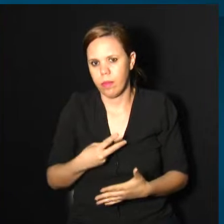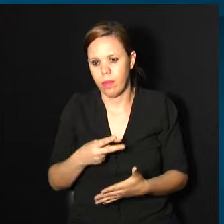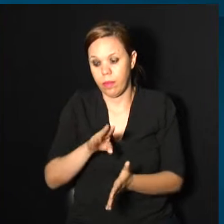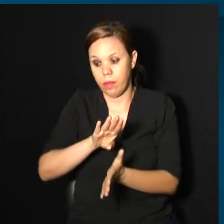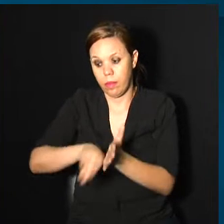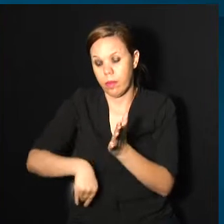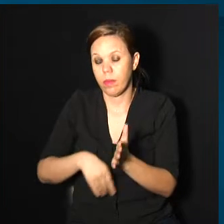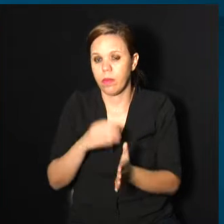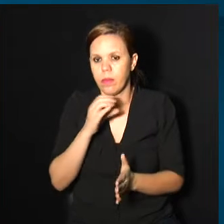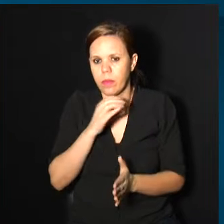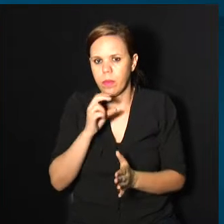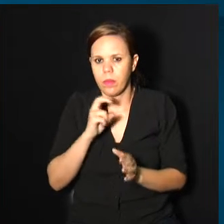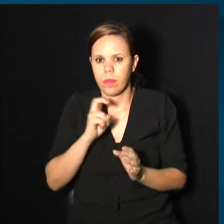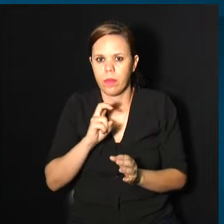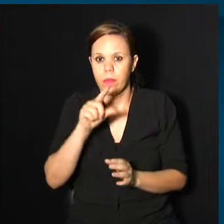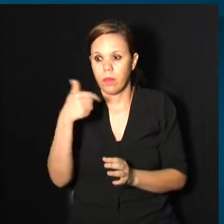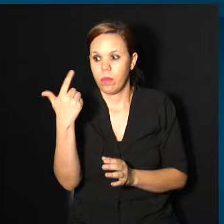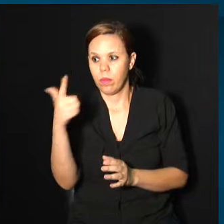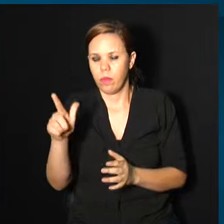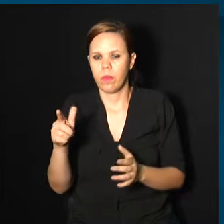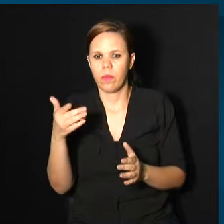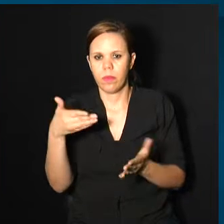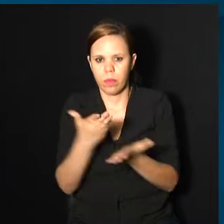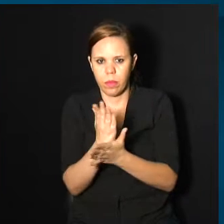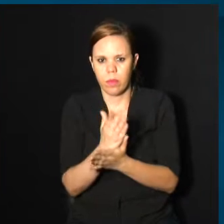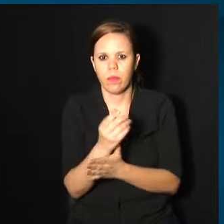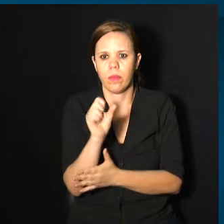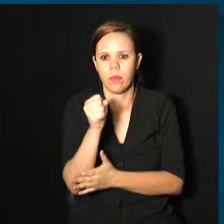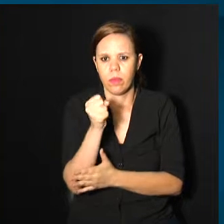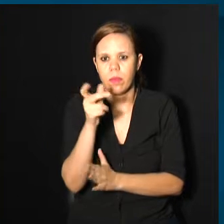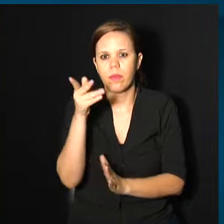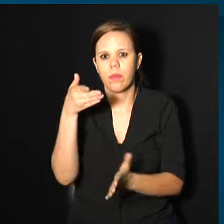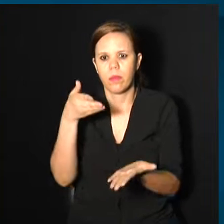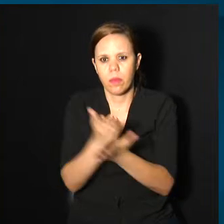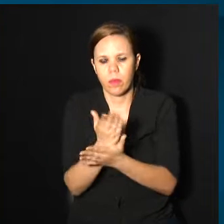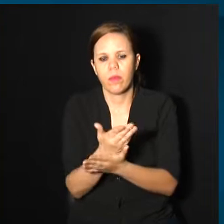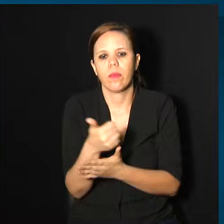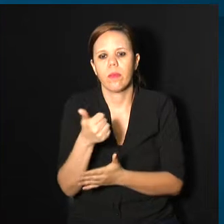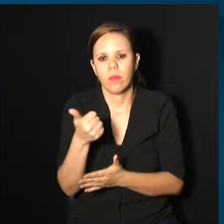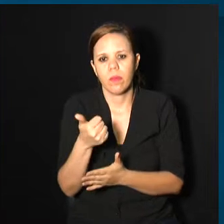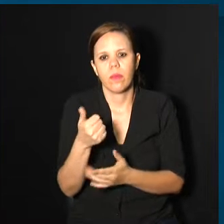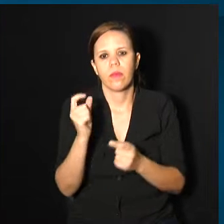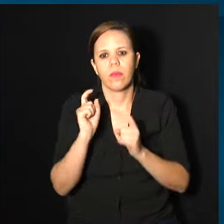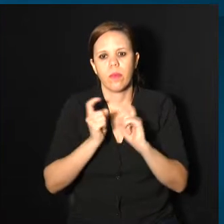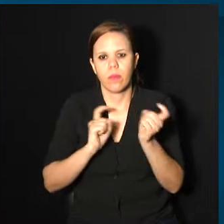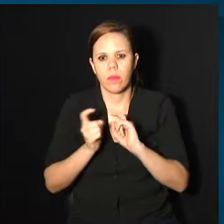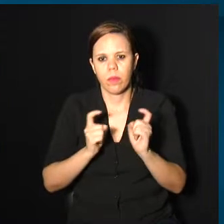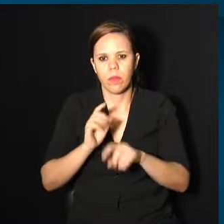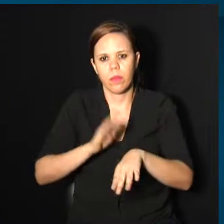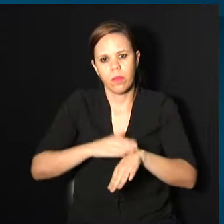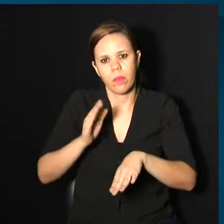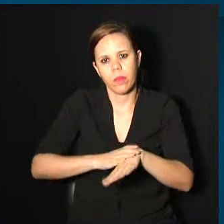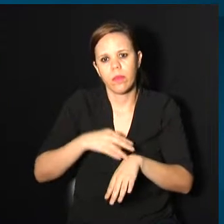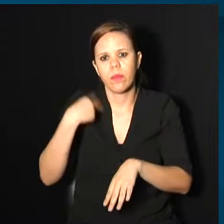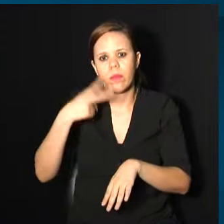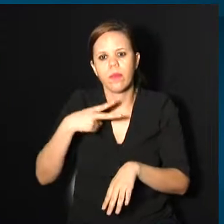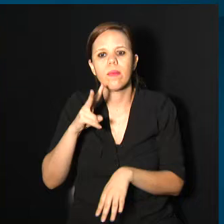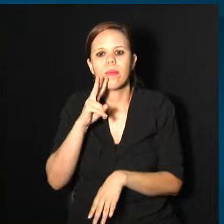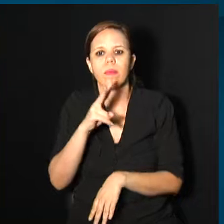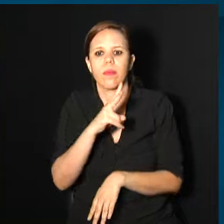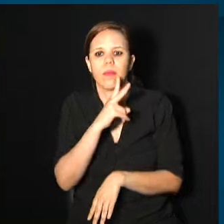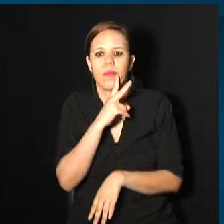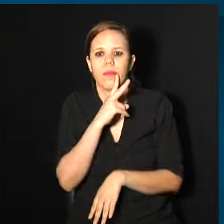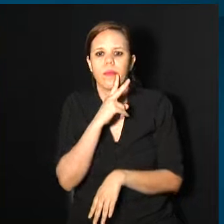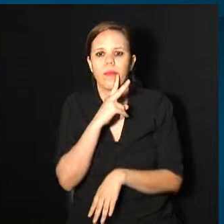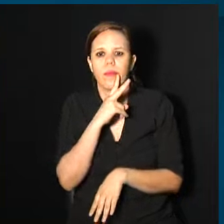urgência. Os demais foram aprovados. O item 8 foi aprovado em turno único. É o projeto de autoria do vereador Vinícius Gratti,